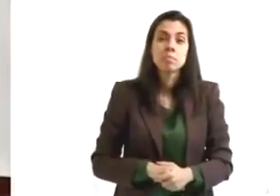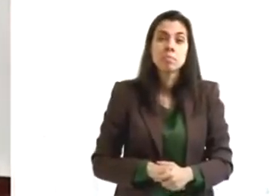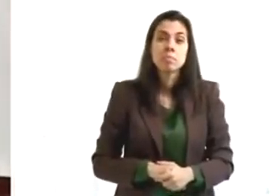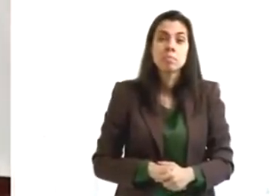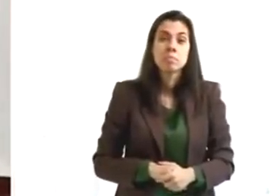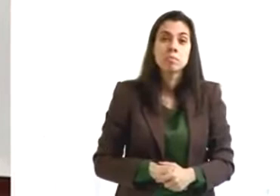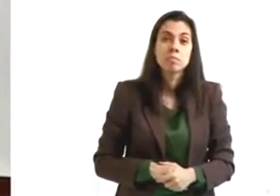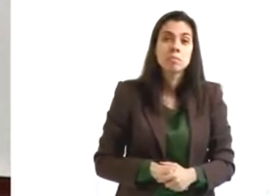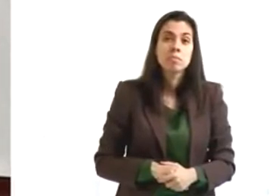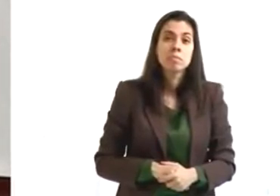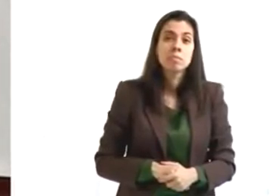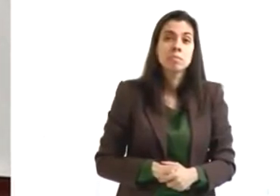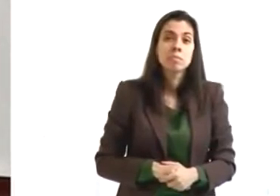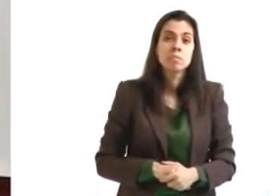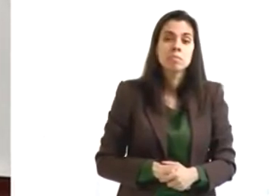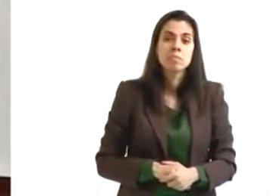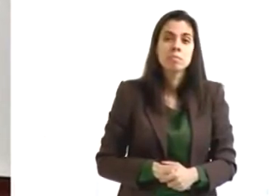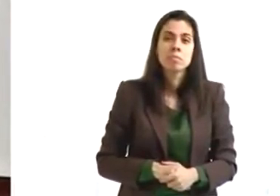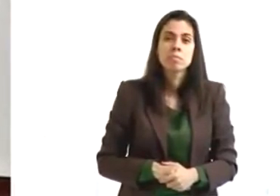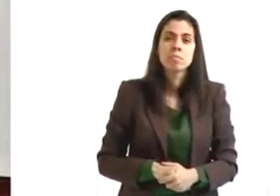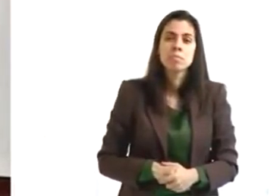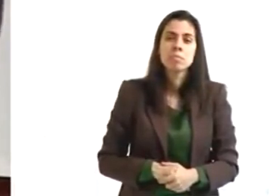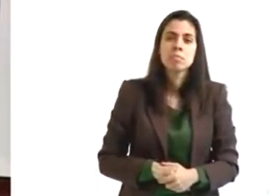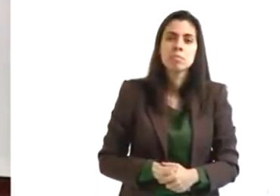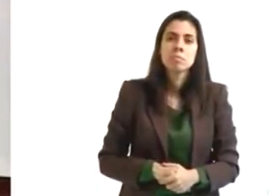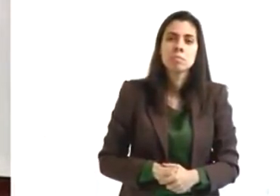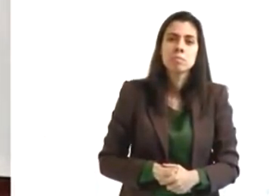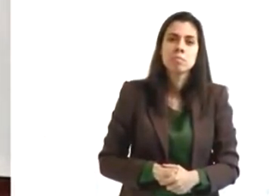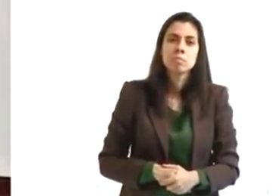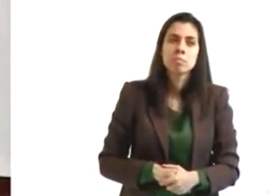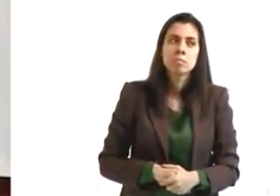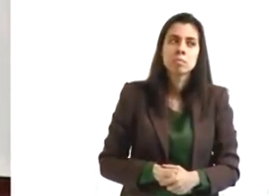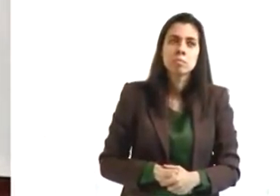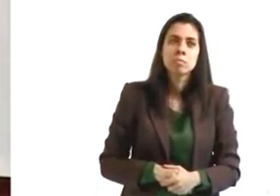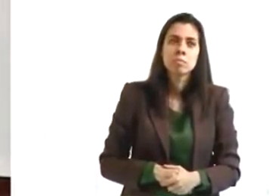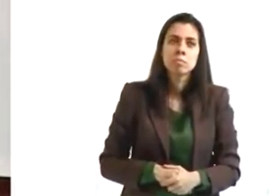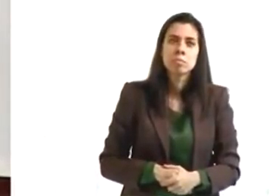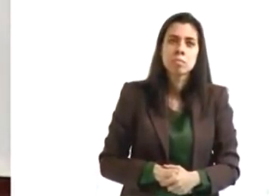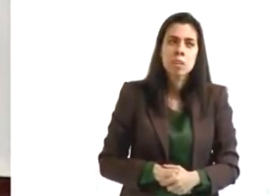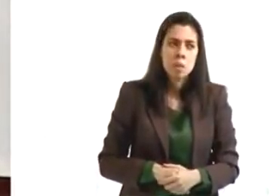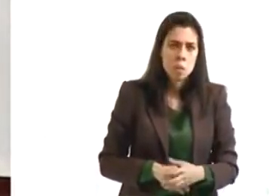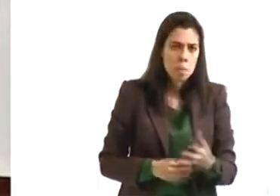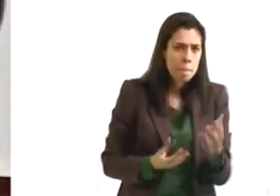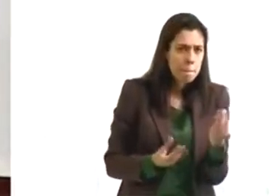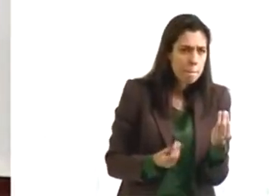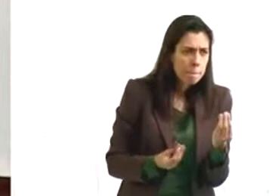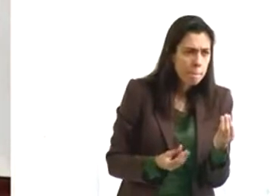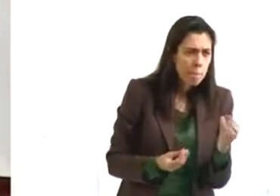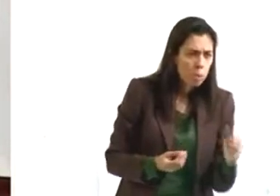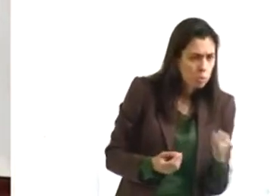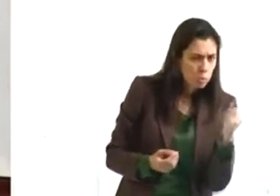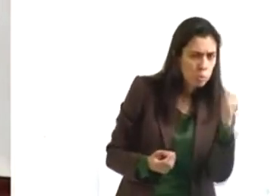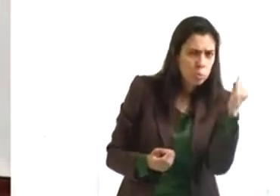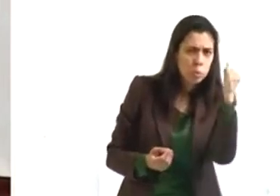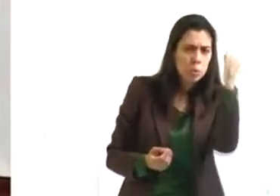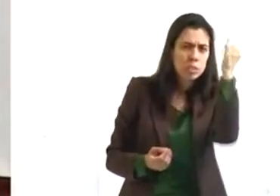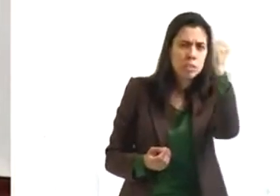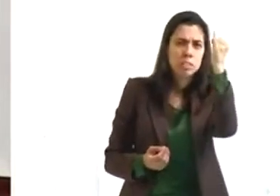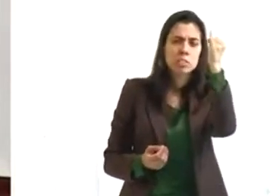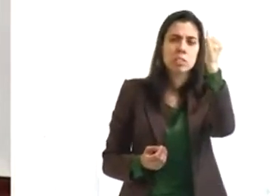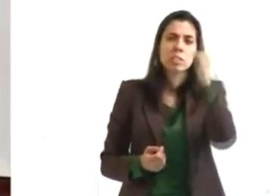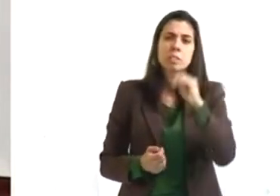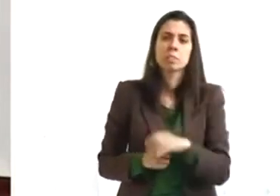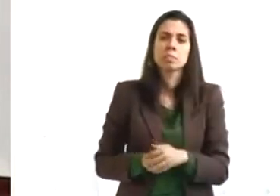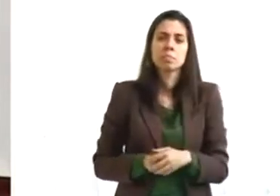esta aqui era a rainha mãe da Etiópia. Ele então era um oficial de alta patente, por que não dizer, um homem da alta confiança